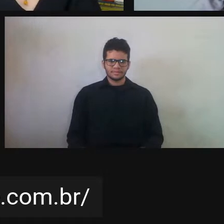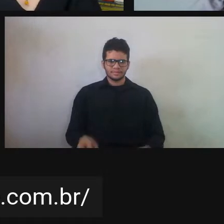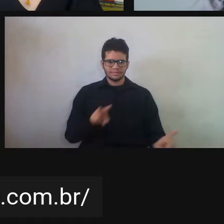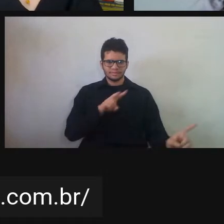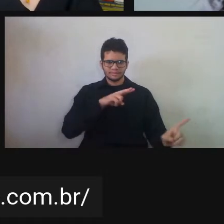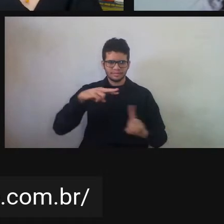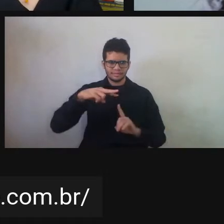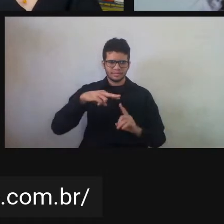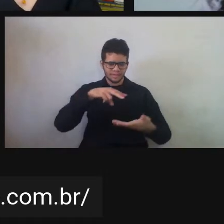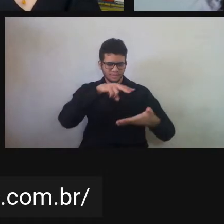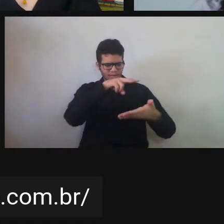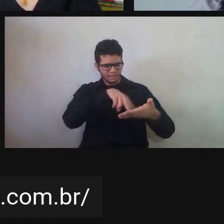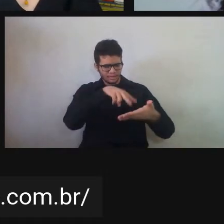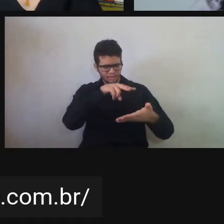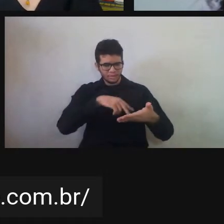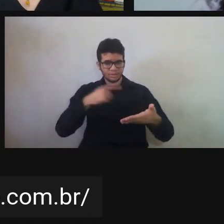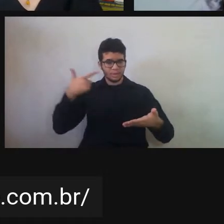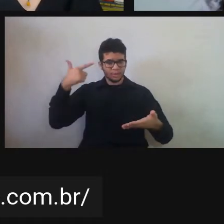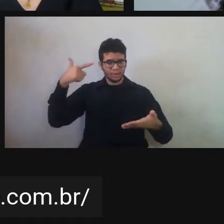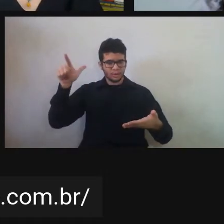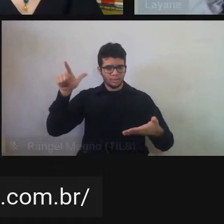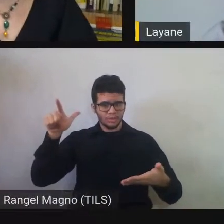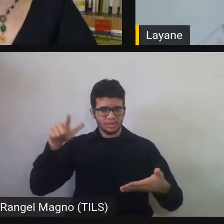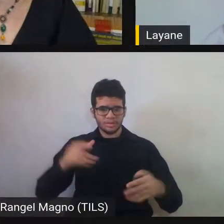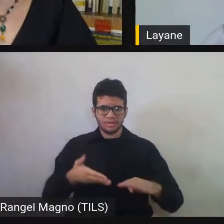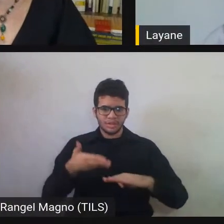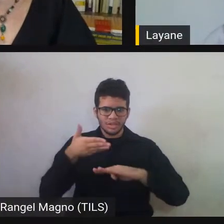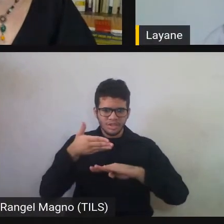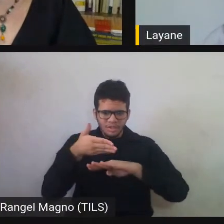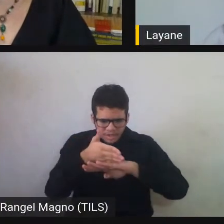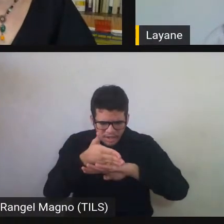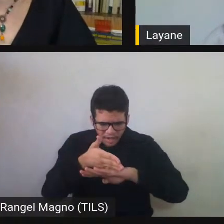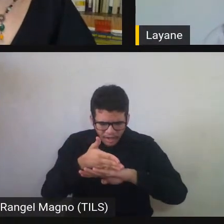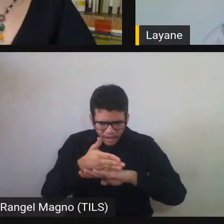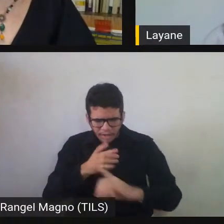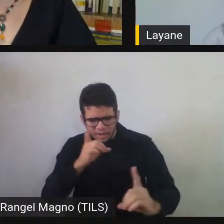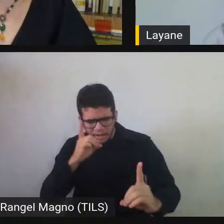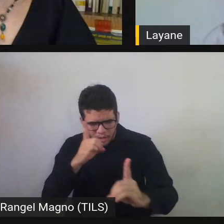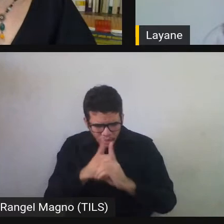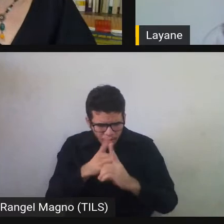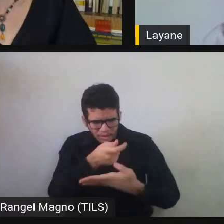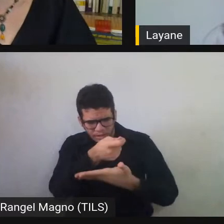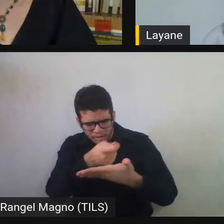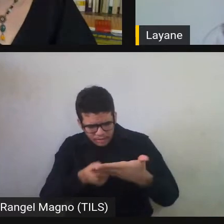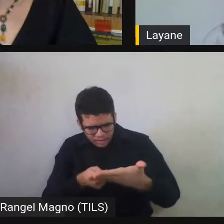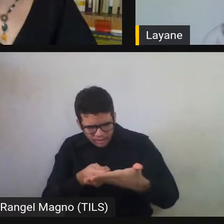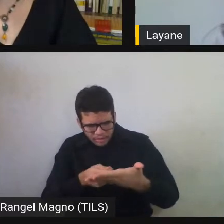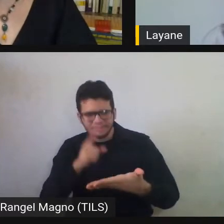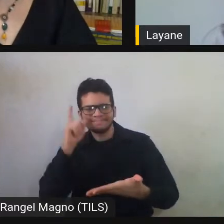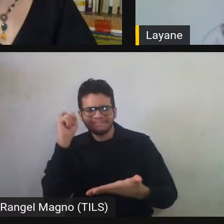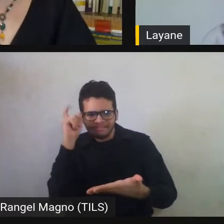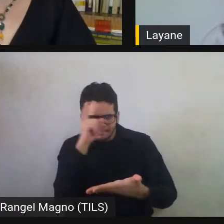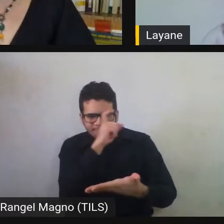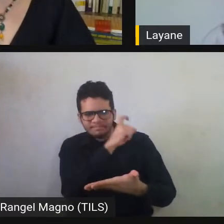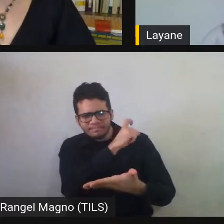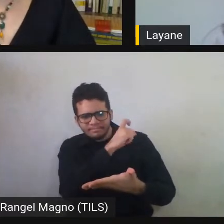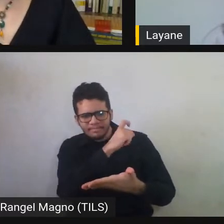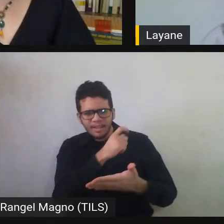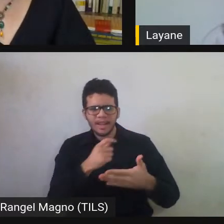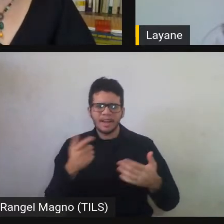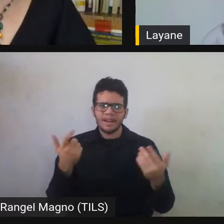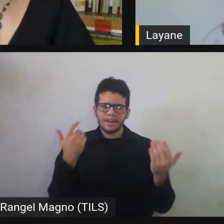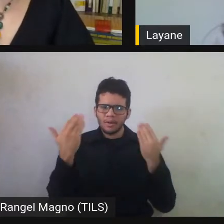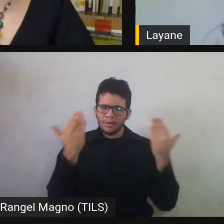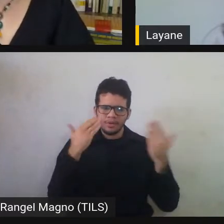a bibliografia chegar até os manuscritos não é impossível é difícil como qualquer trabalho